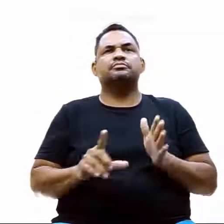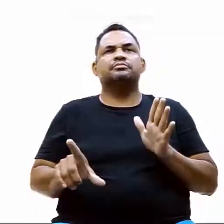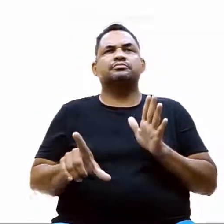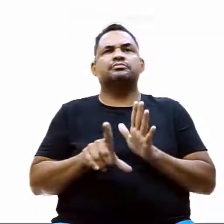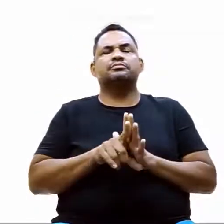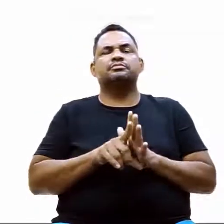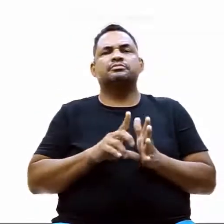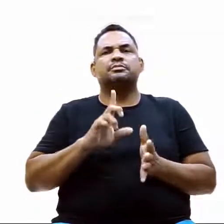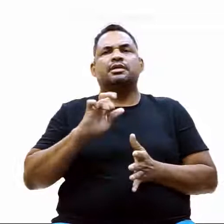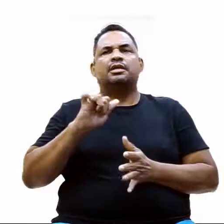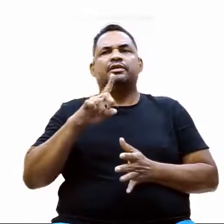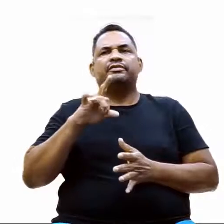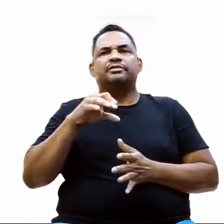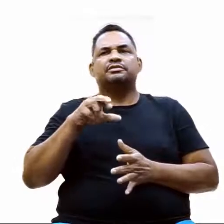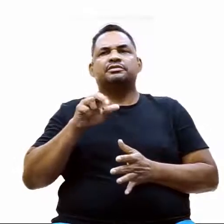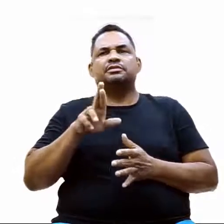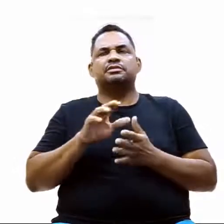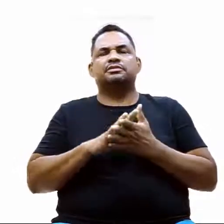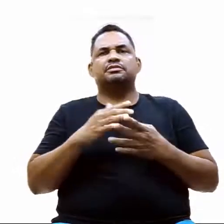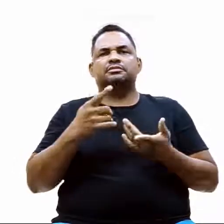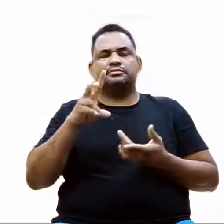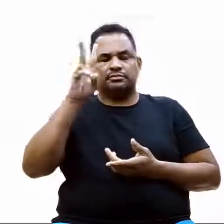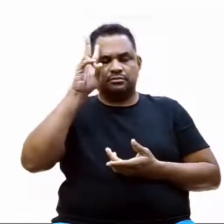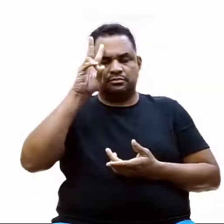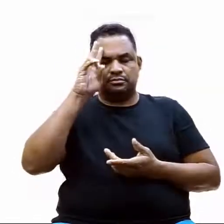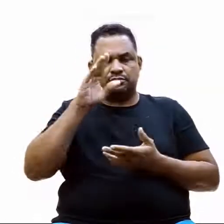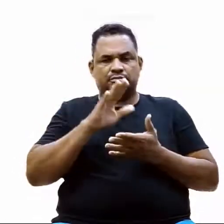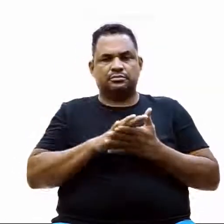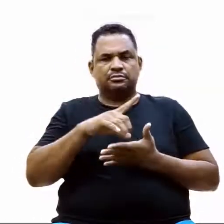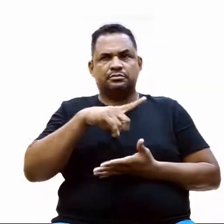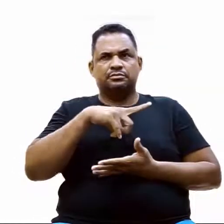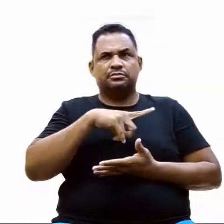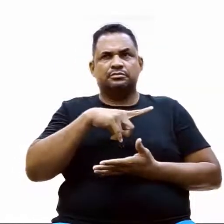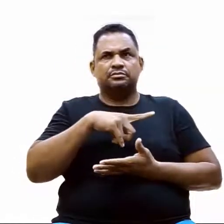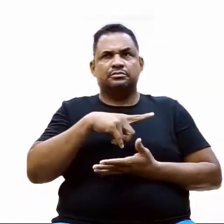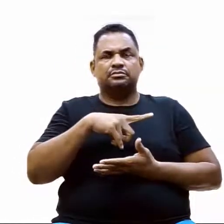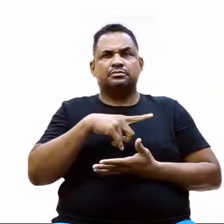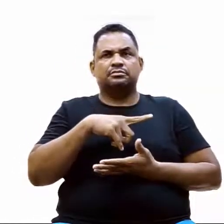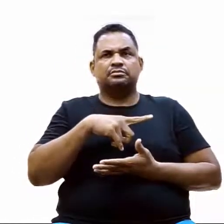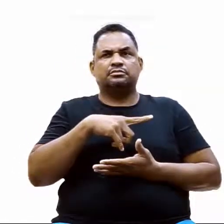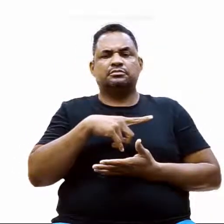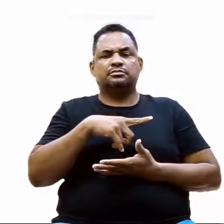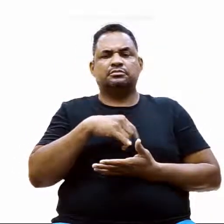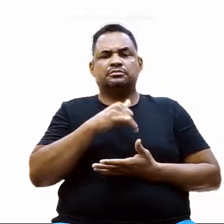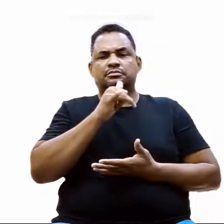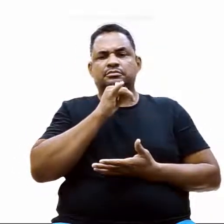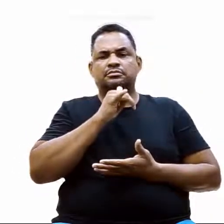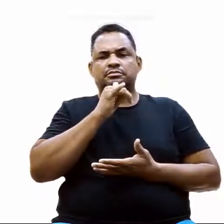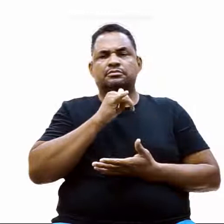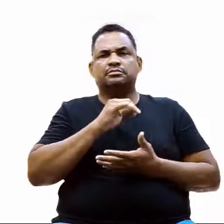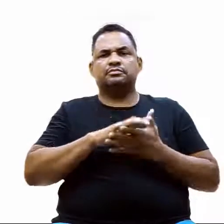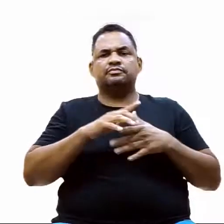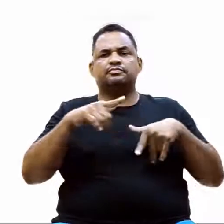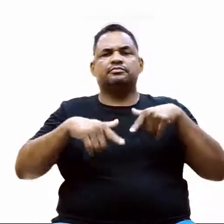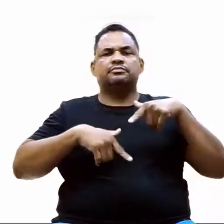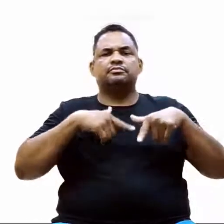você não pode esquecer. Lembrando que nós vamos ter, por exemplo, vamos trabalhar